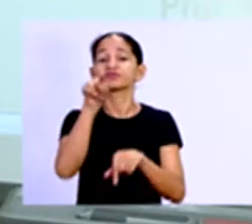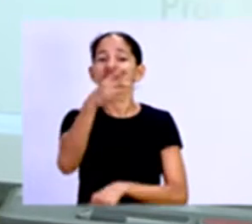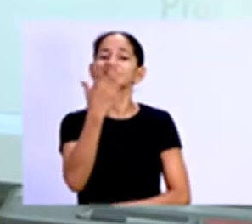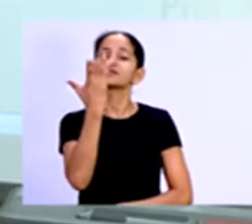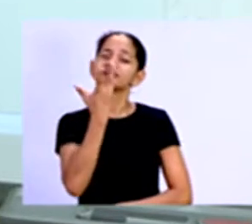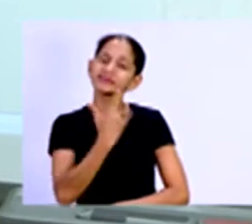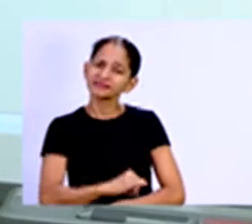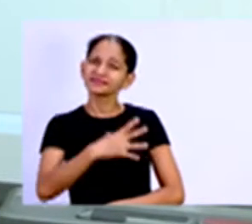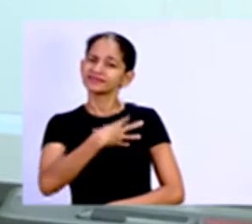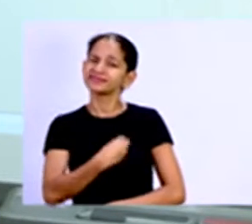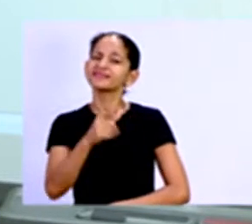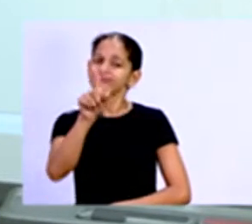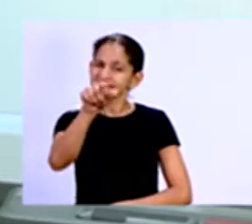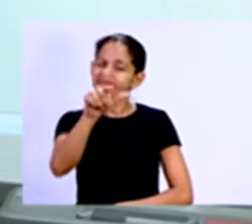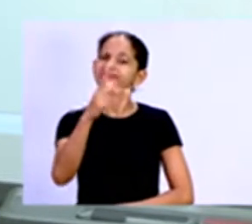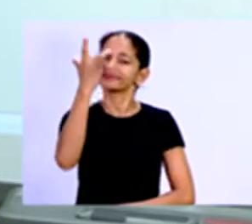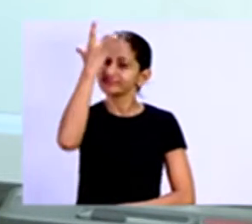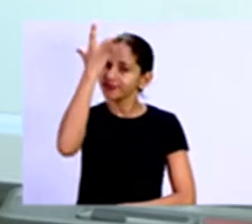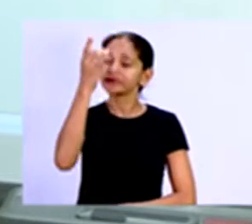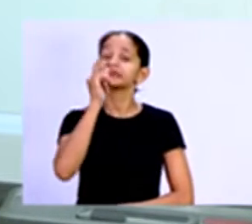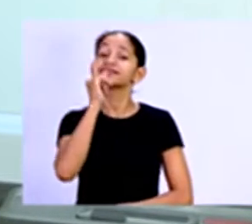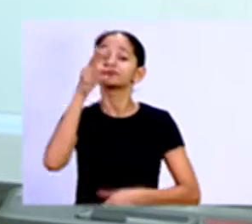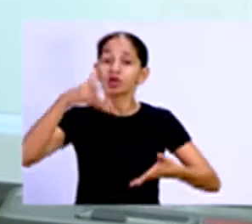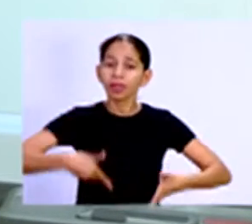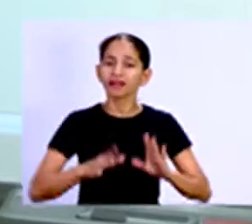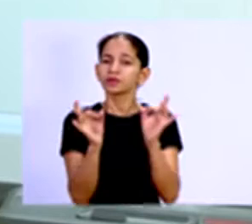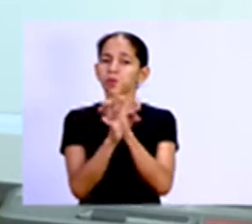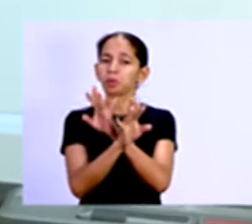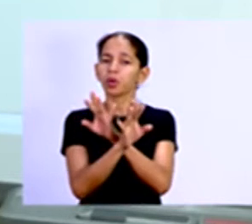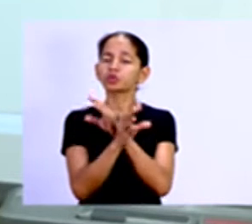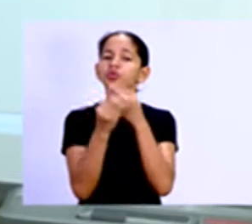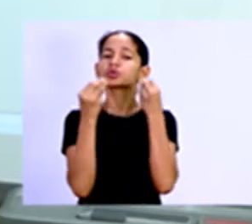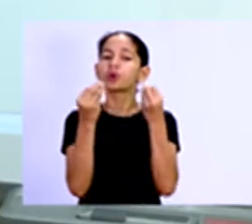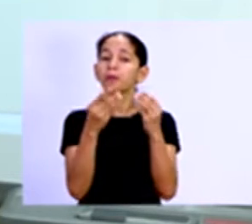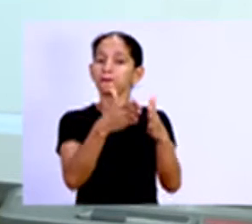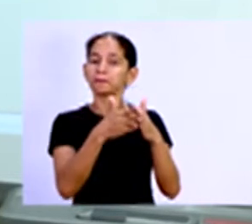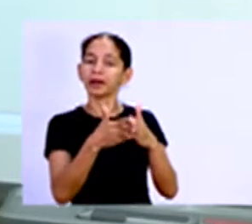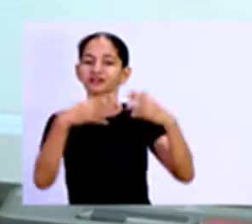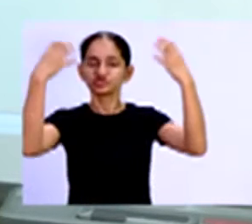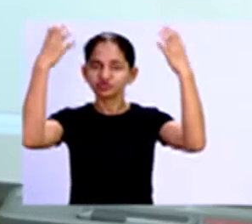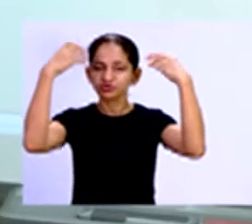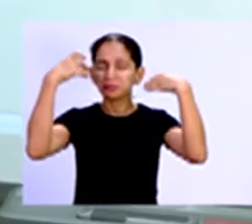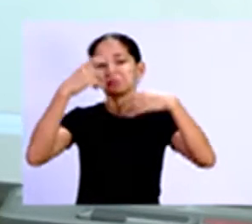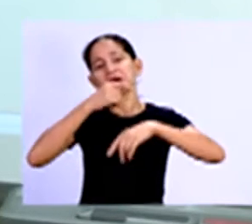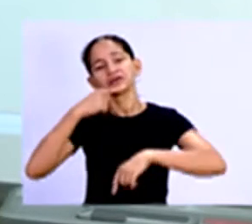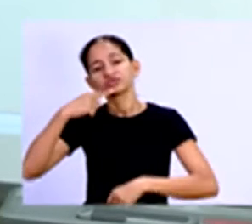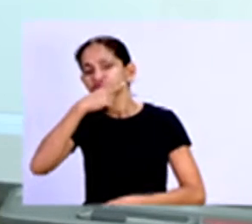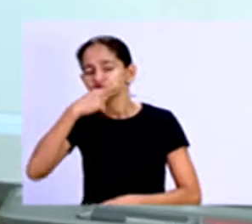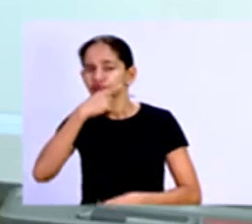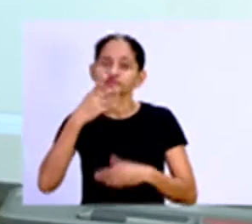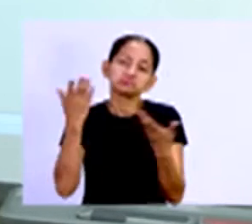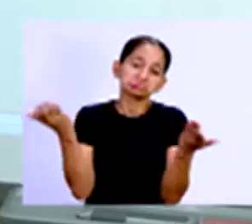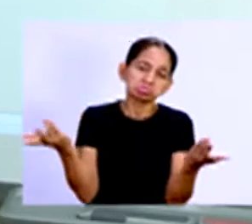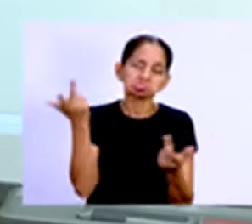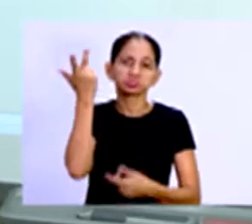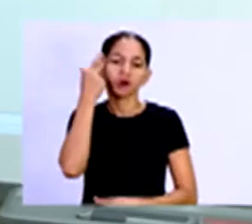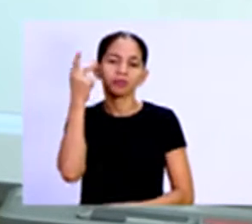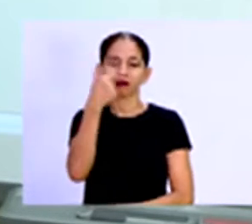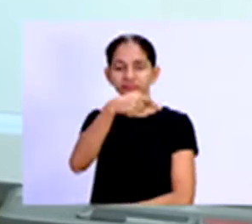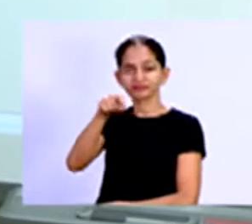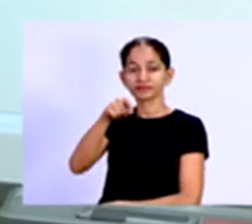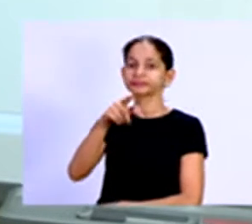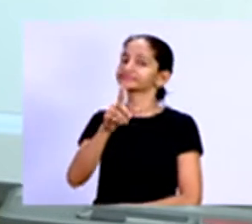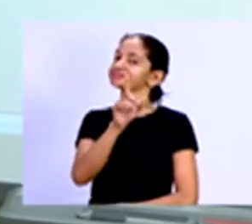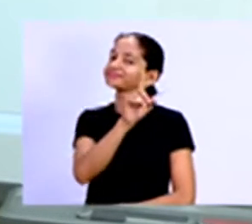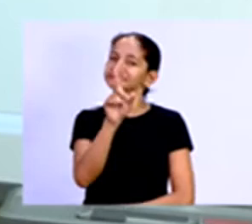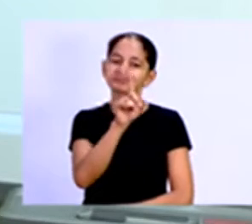é fácil imaginar. Se nós nascêssemos já prontos, quer dizer, você pedir para ele tomar banho e escovar os dentes, seria uma coisa natural. Mas a